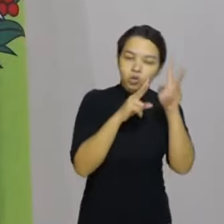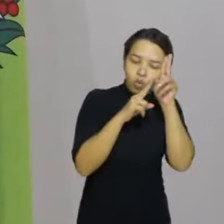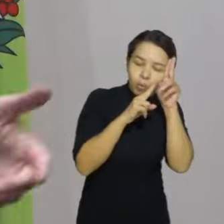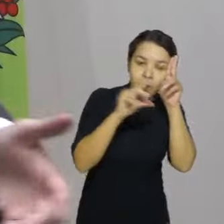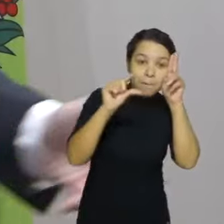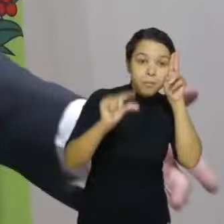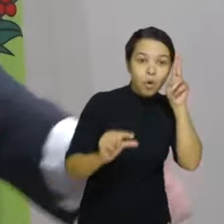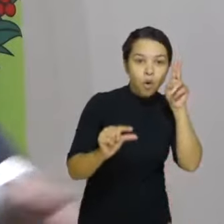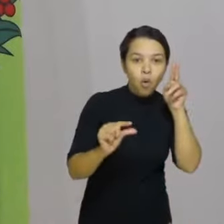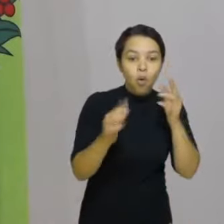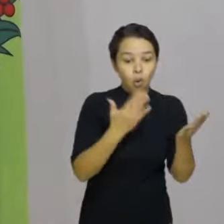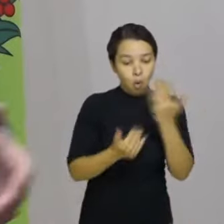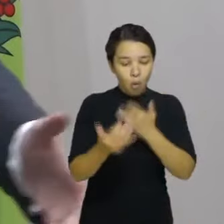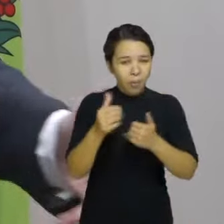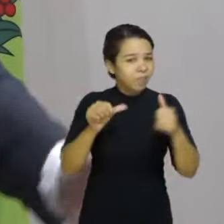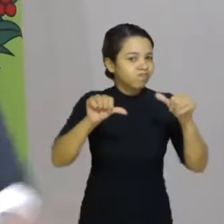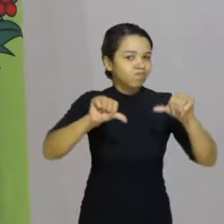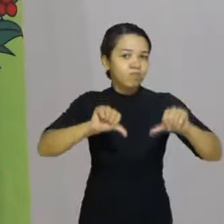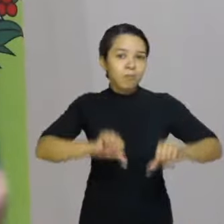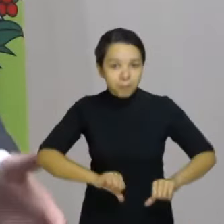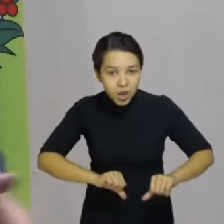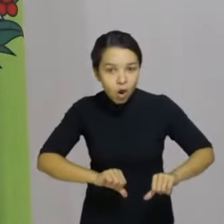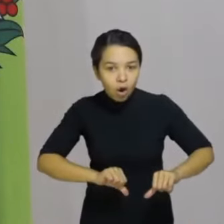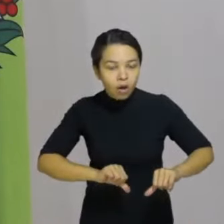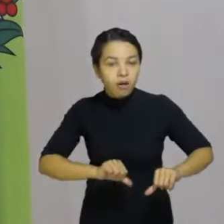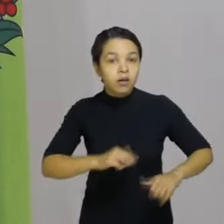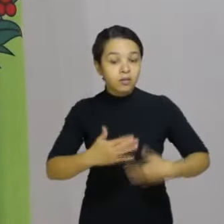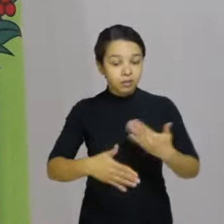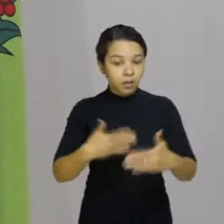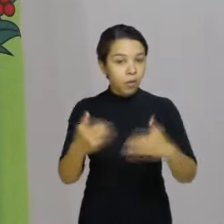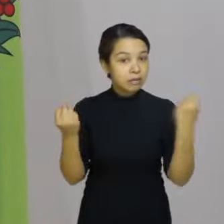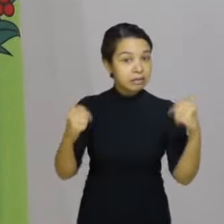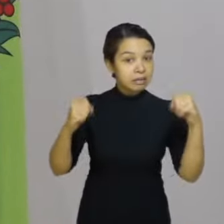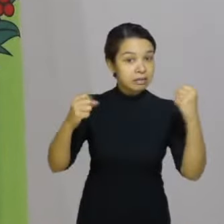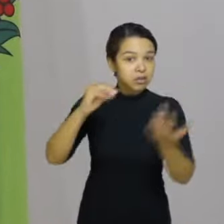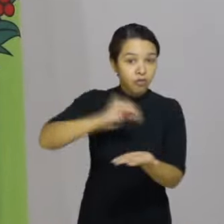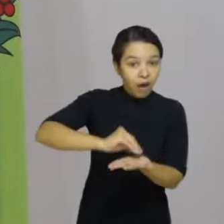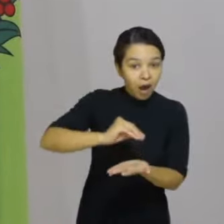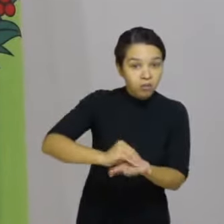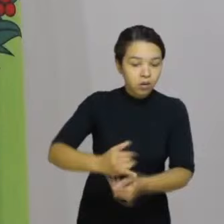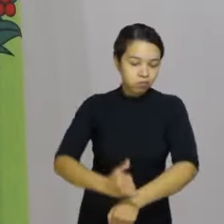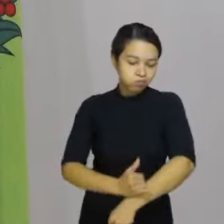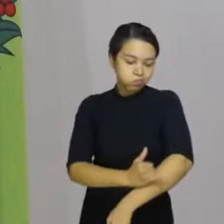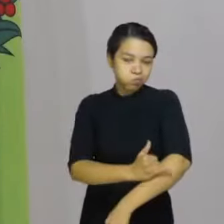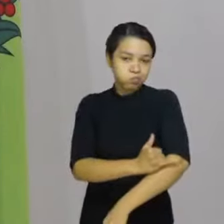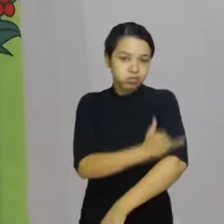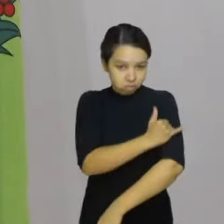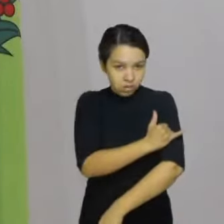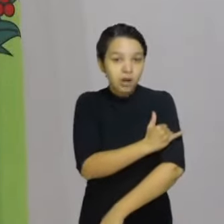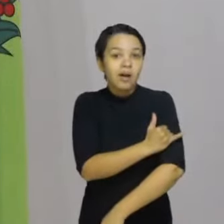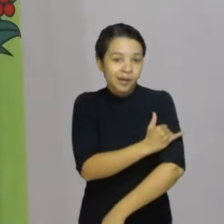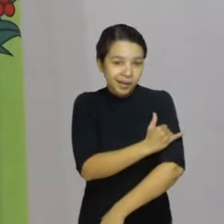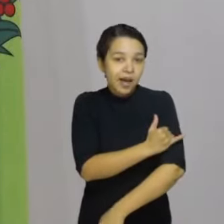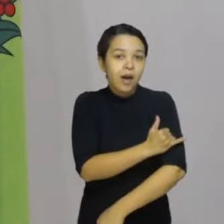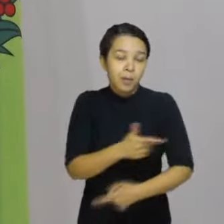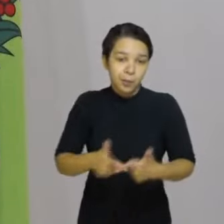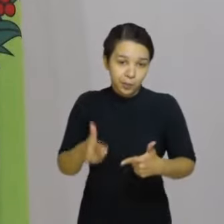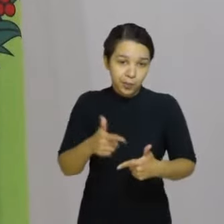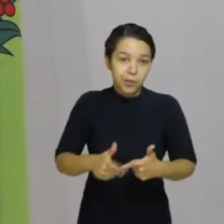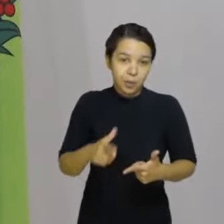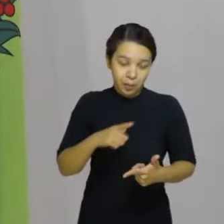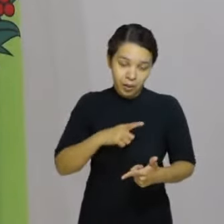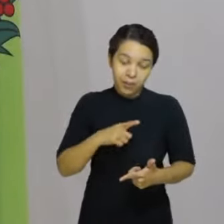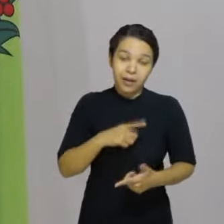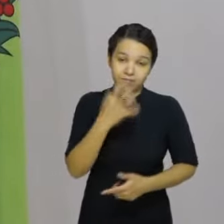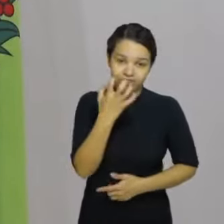pior, e aí há, inclusive, né, o sedentarismo, o sobrepeso, a própria questão aí da obesidade. Há um